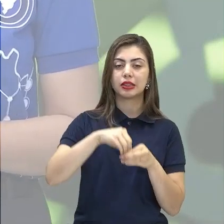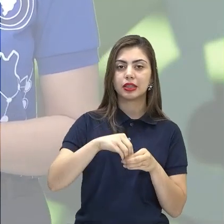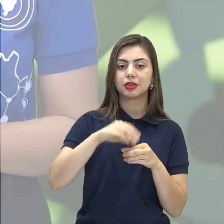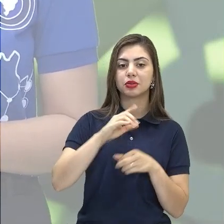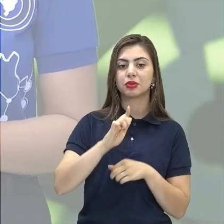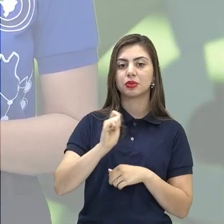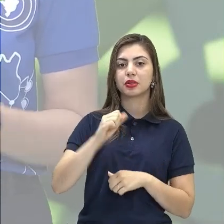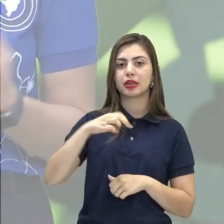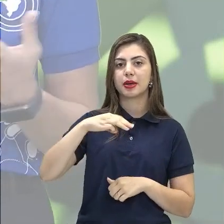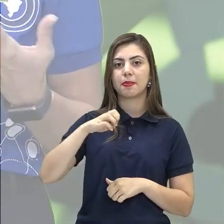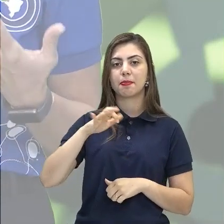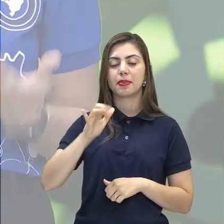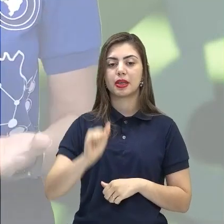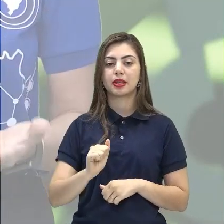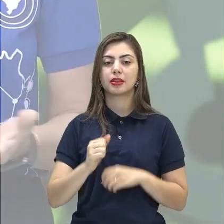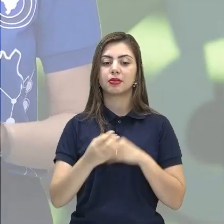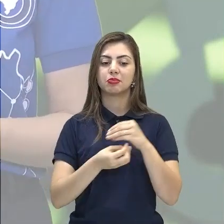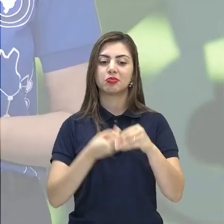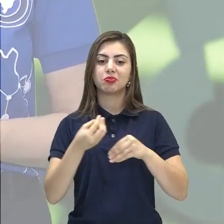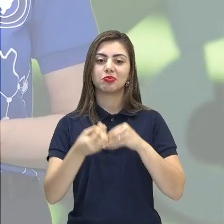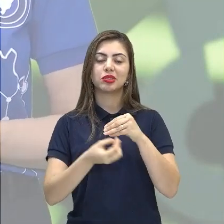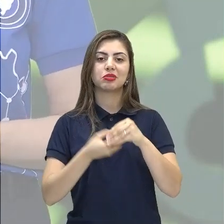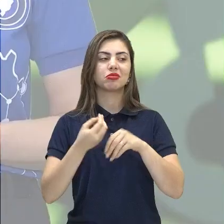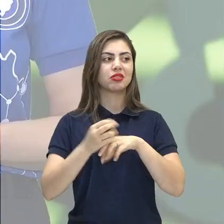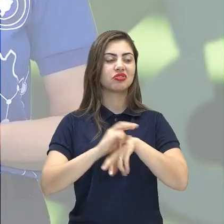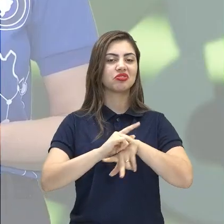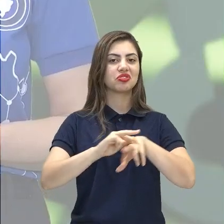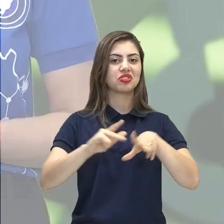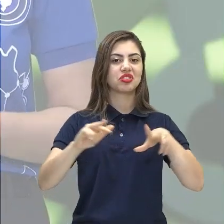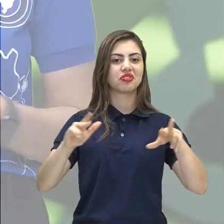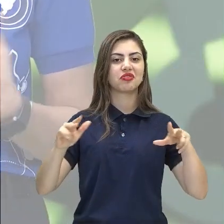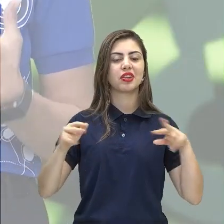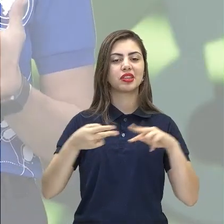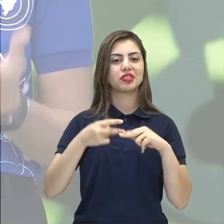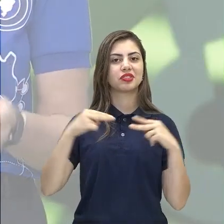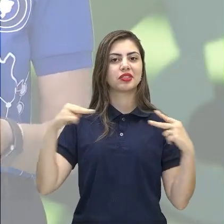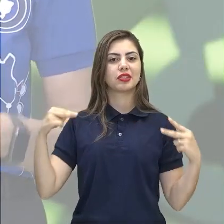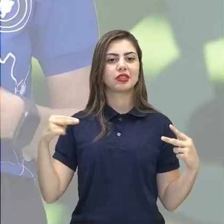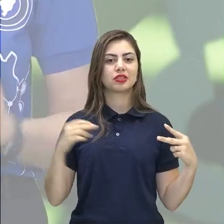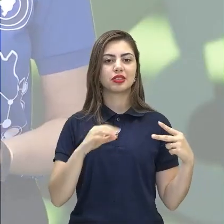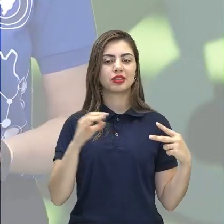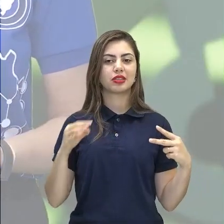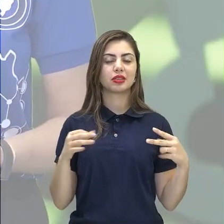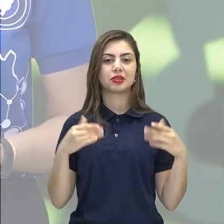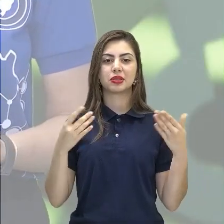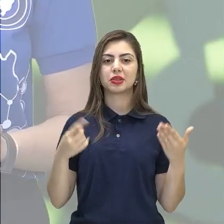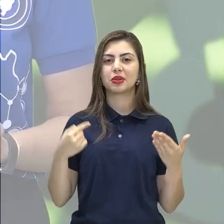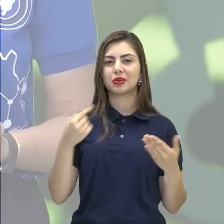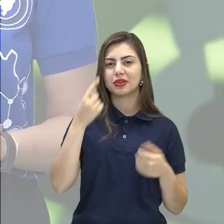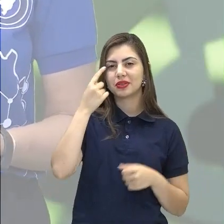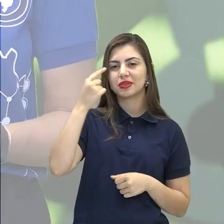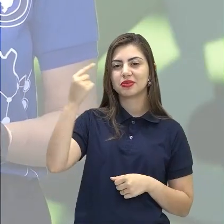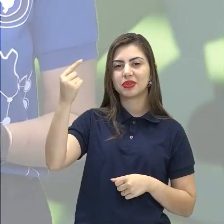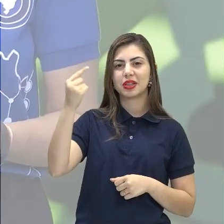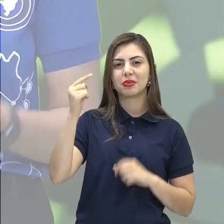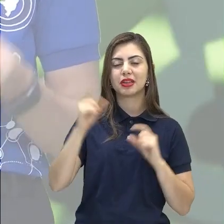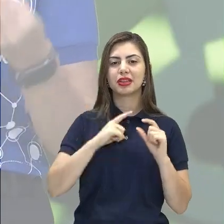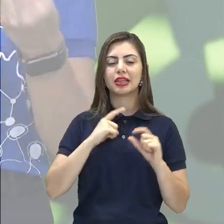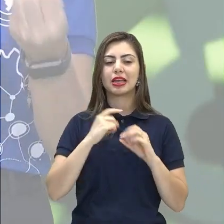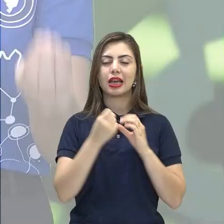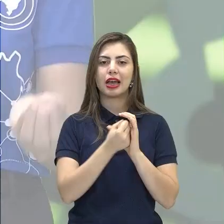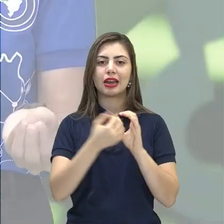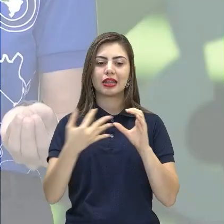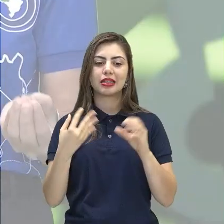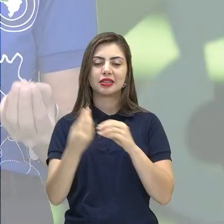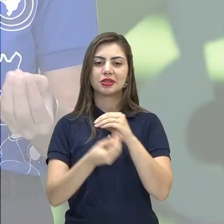acaso, gerando assim uma grande variabilidade genética, onde a gente viu aquela combinação daquelas características,